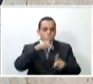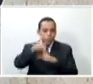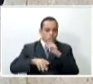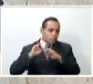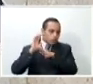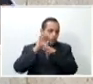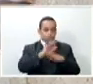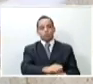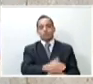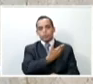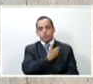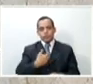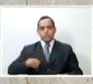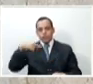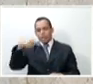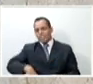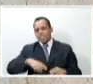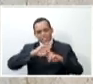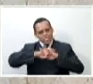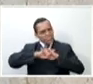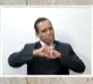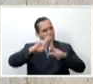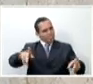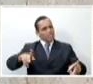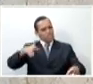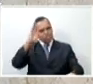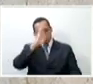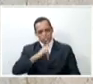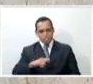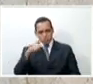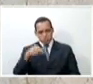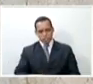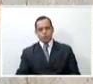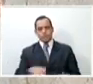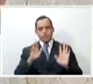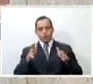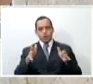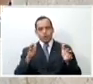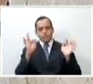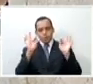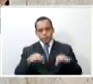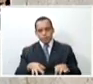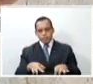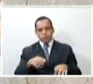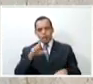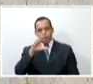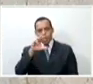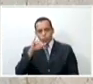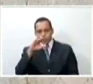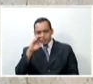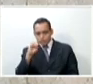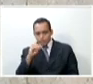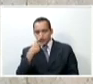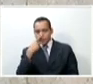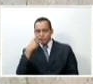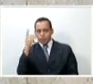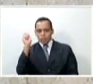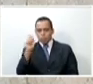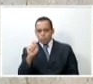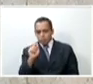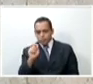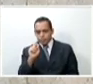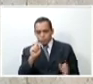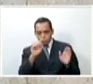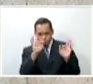pelas autoridades, o que não acontece com a nossa polícia brasileira. E só para fechar aqui, o próprio Luciano Rinaldi, ele fecha o artigo